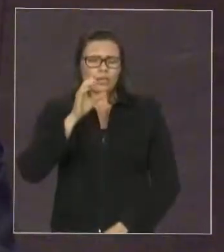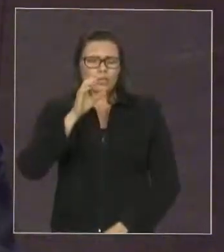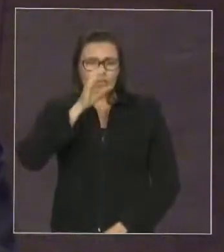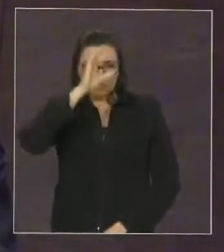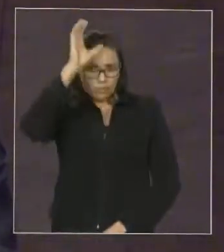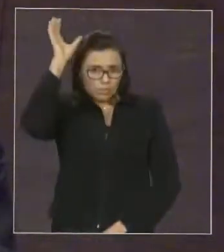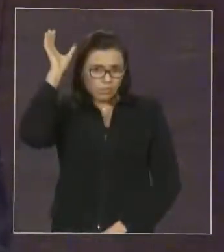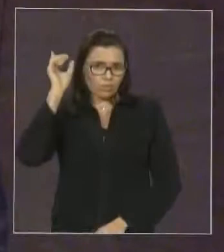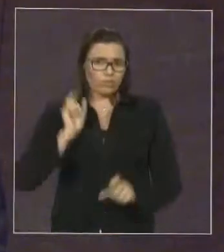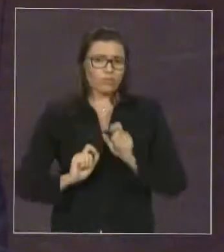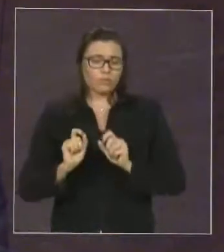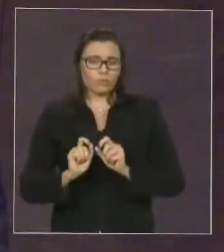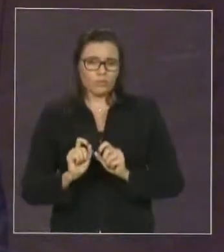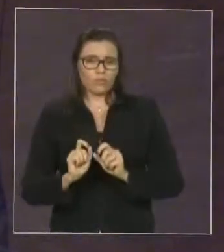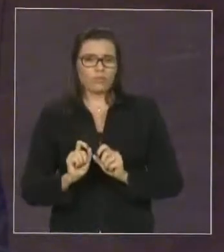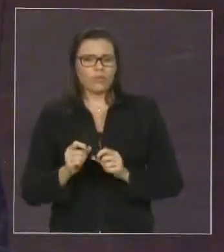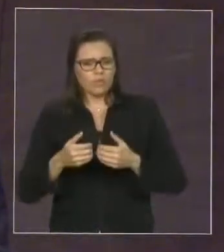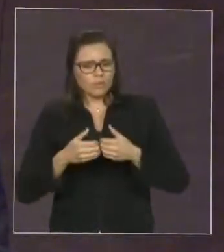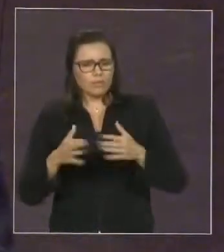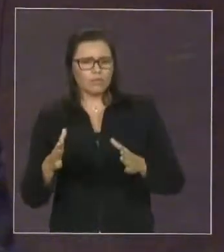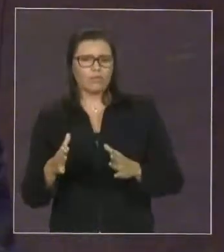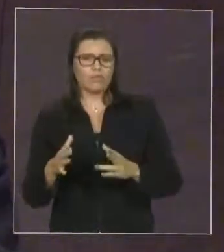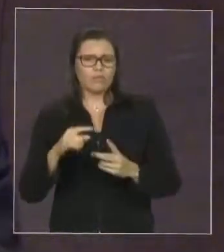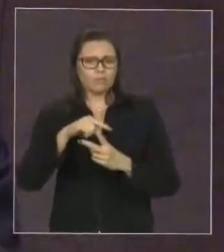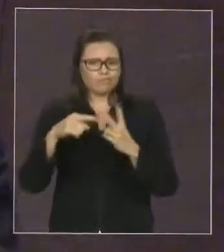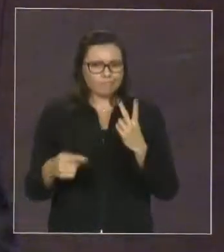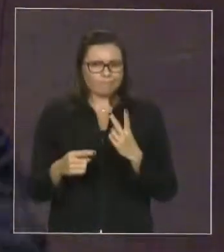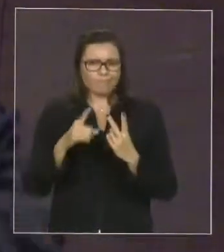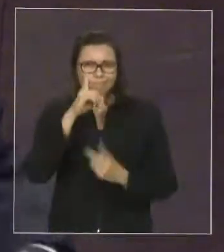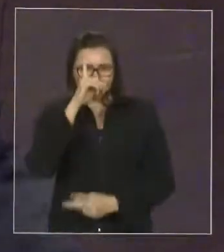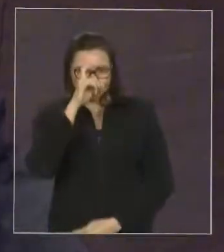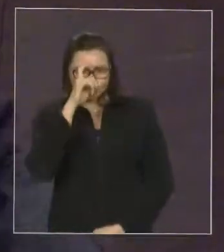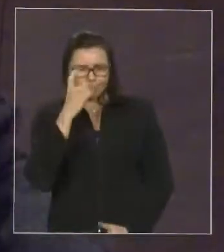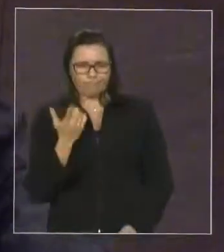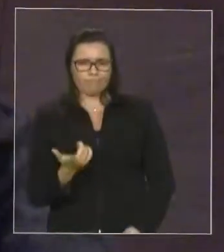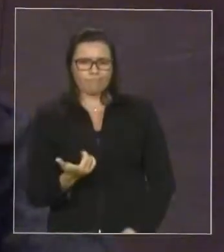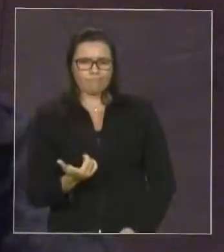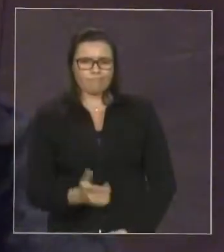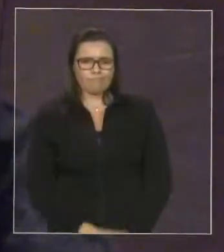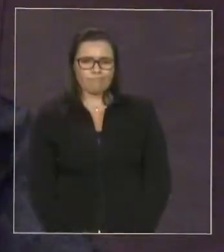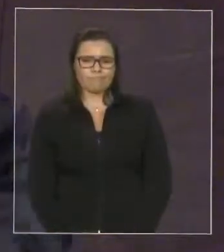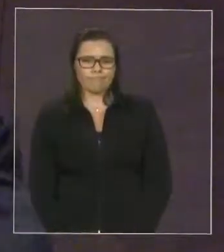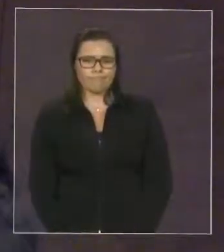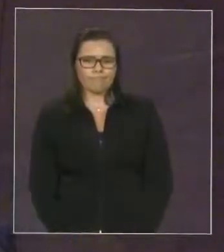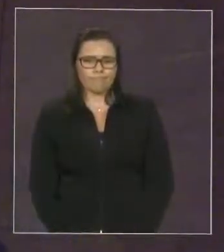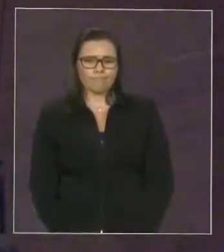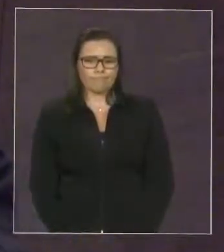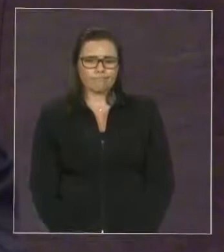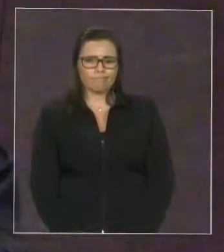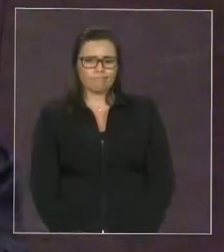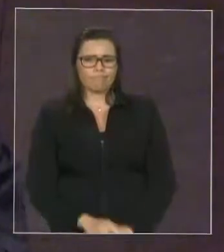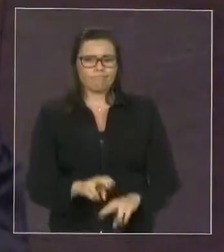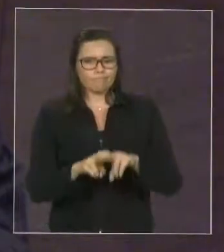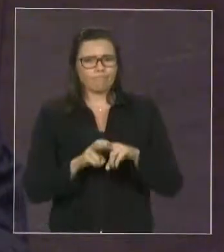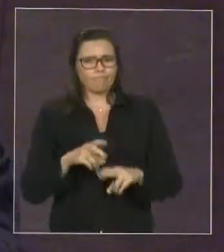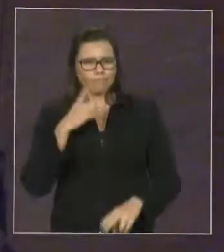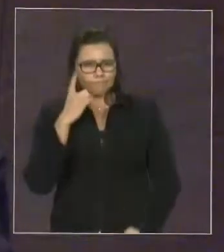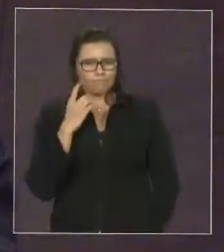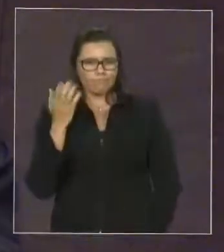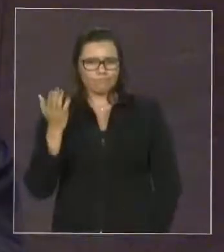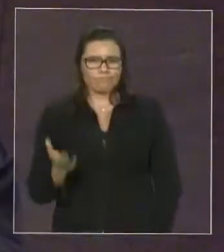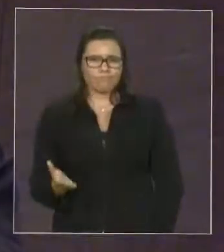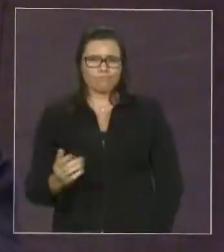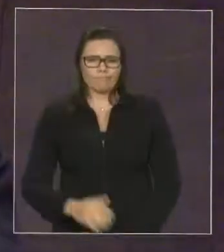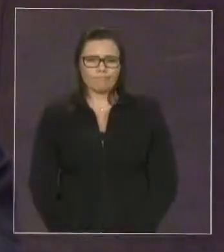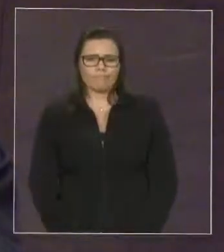têm resolutividade, têm razão de ser. Portanto, deputado, quero aqui